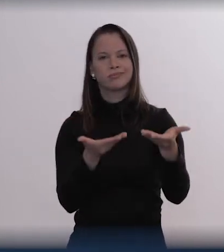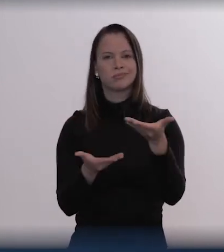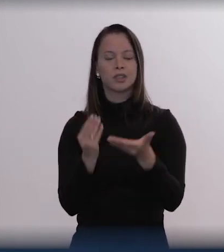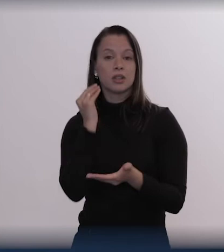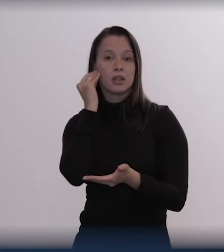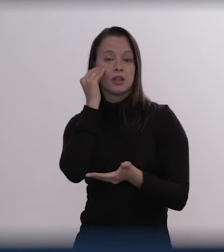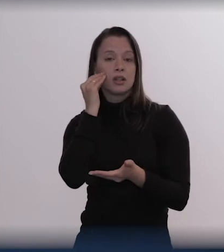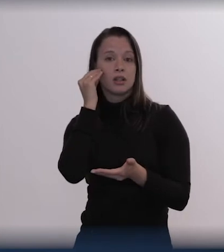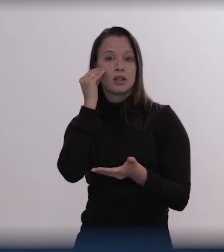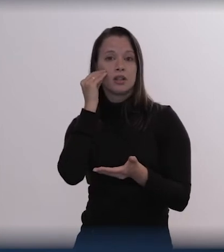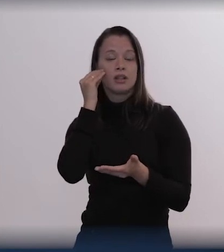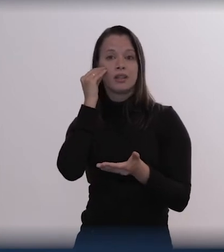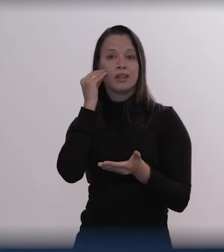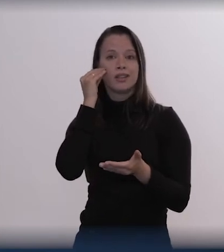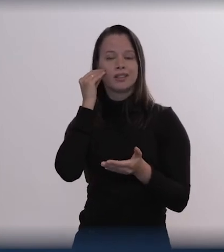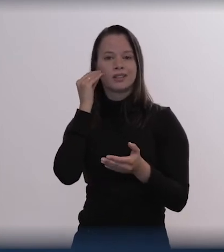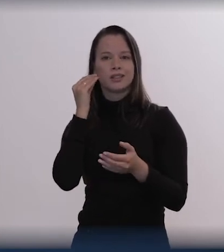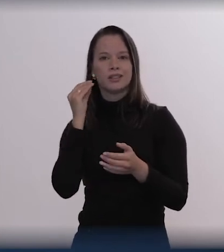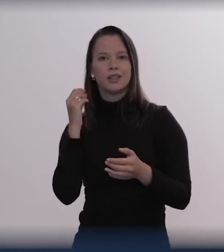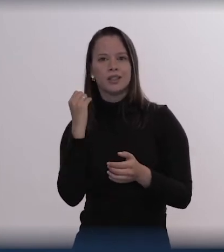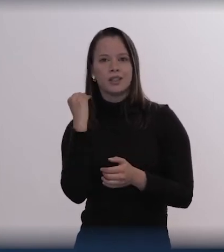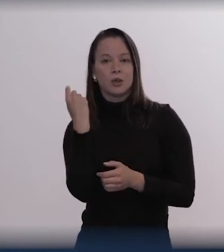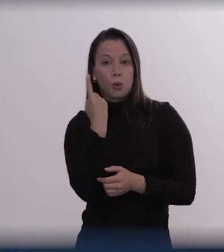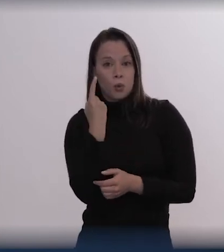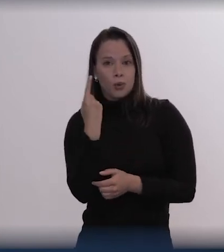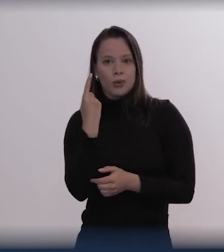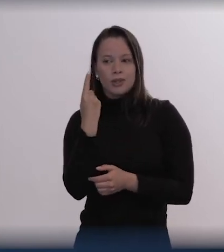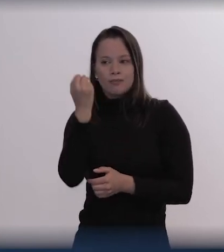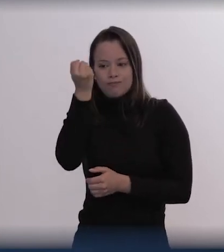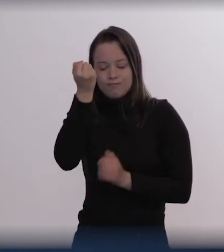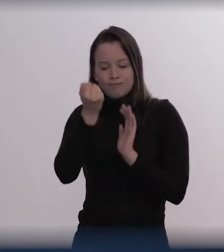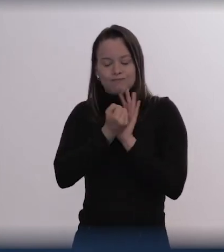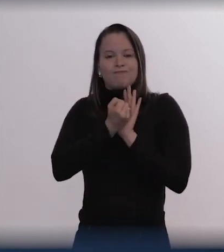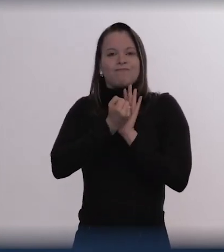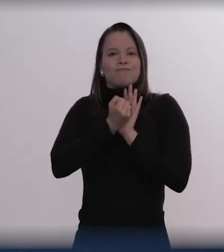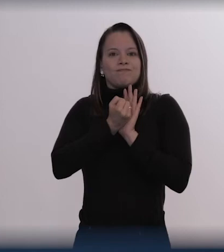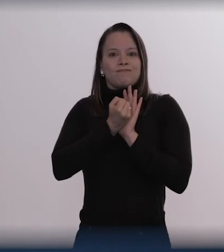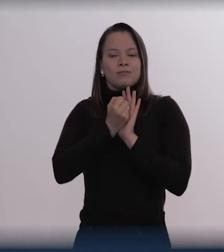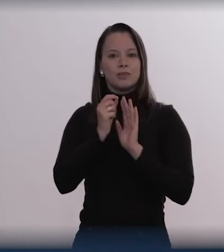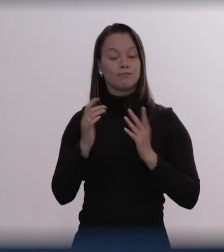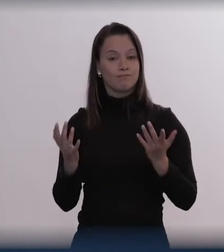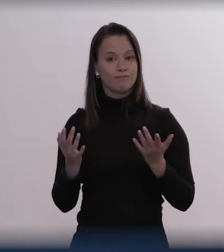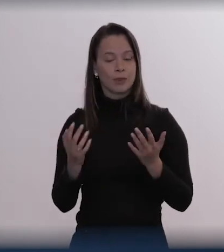experiência subjetiva ela fica marcada pela impotência e pela impossibilidade de